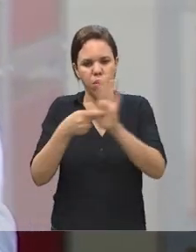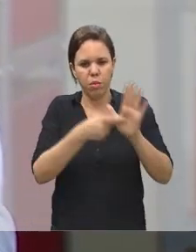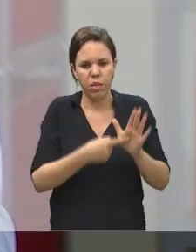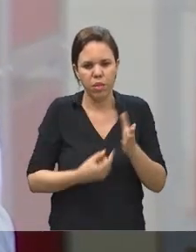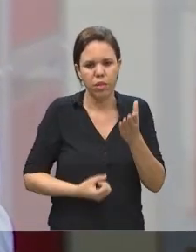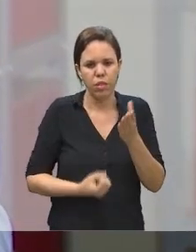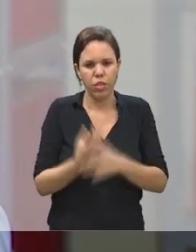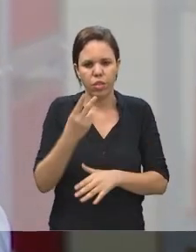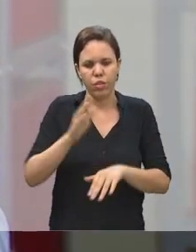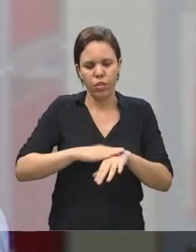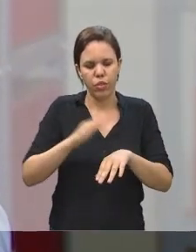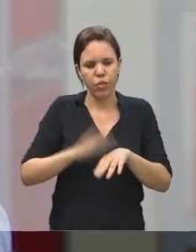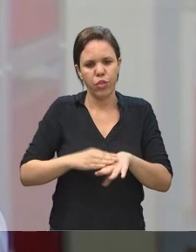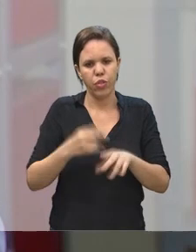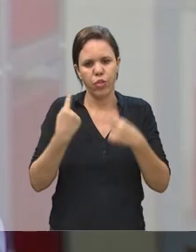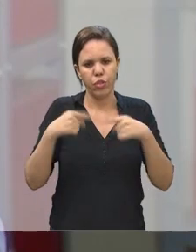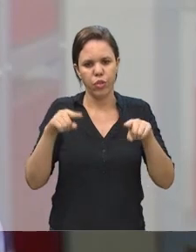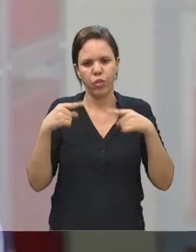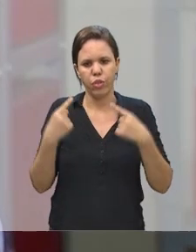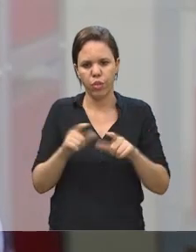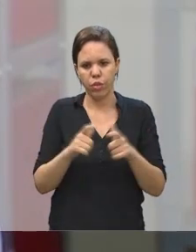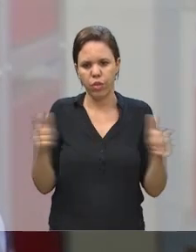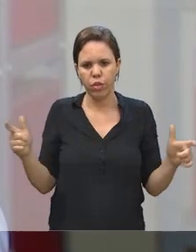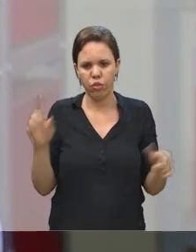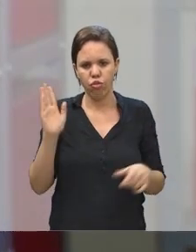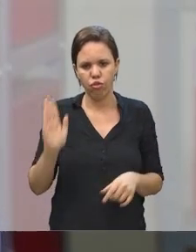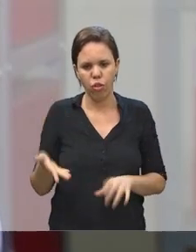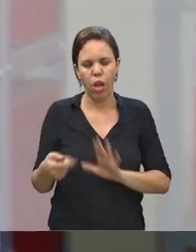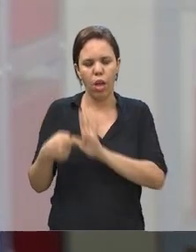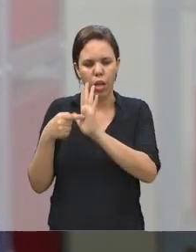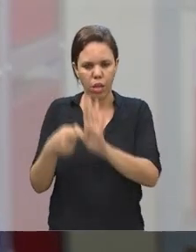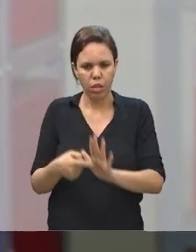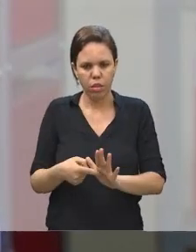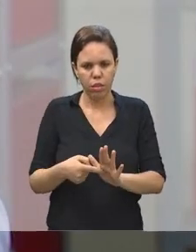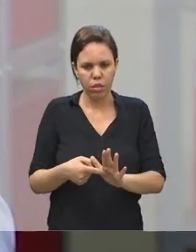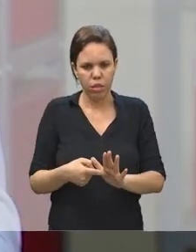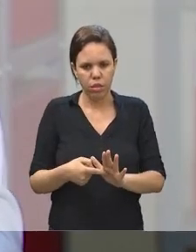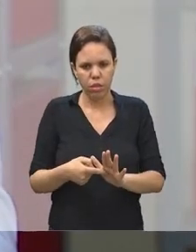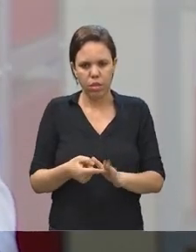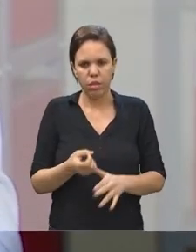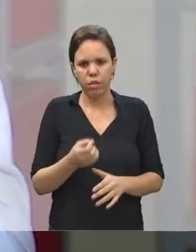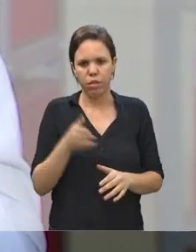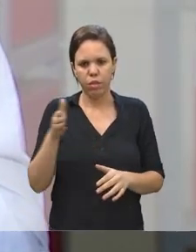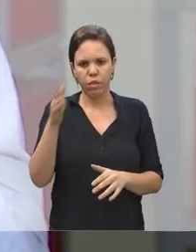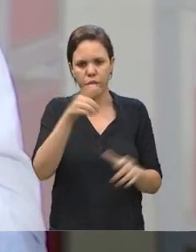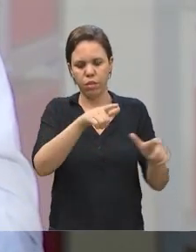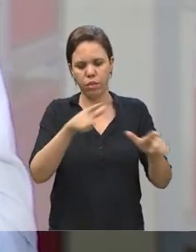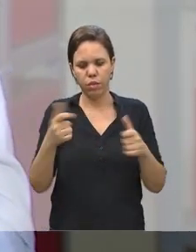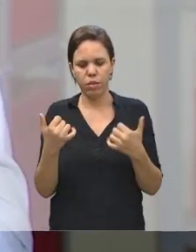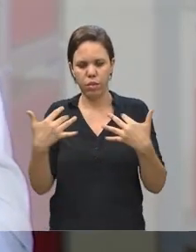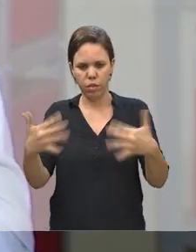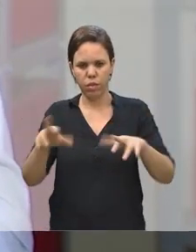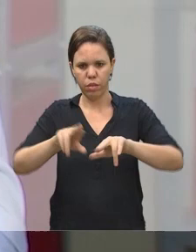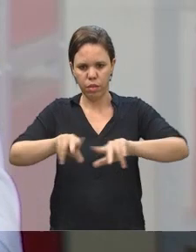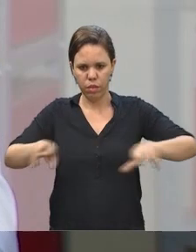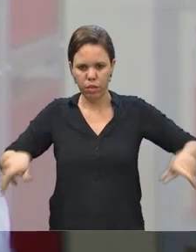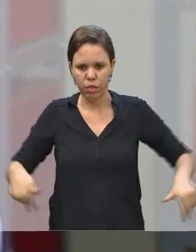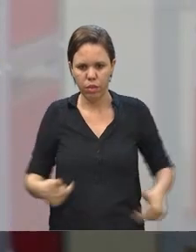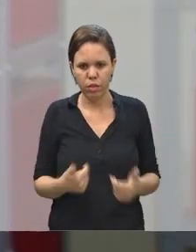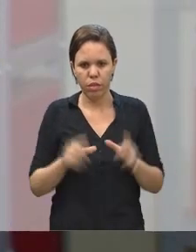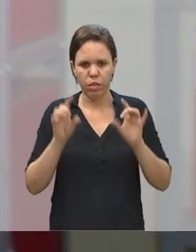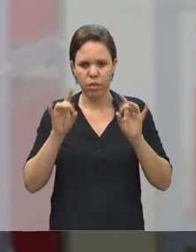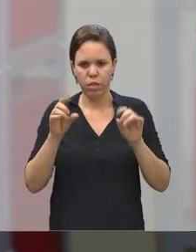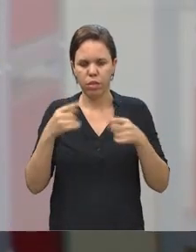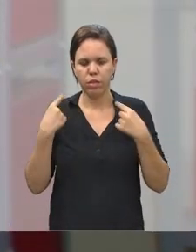de diversos compositores, a grande maioria delas já apresentada às mais diversas plateias. Todo